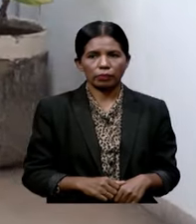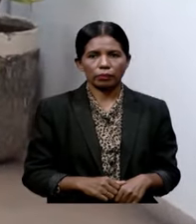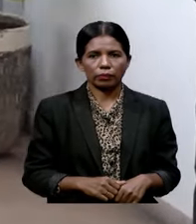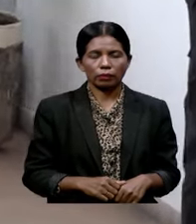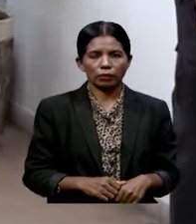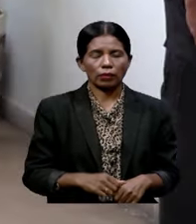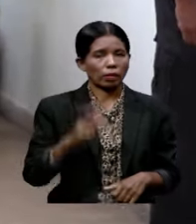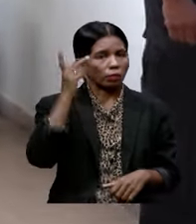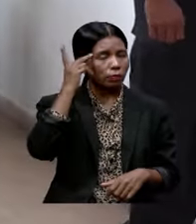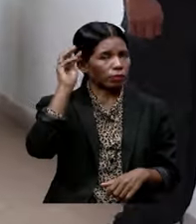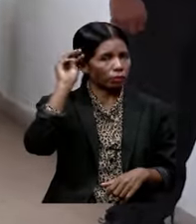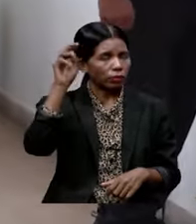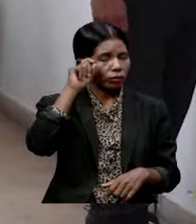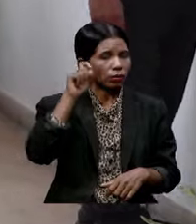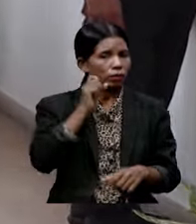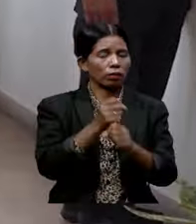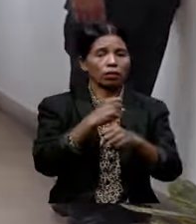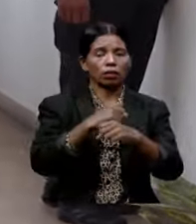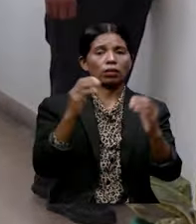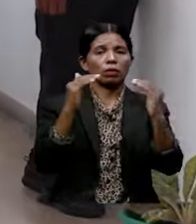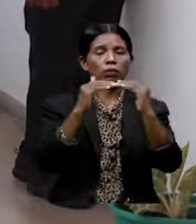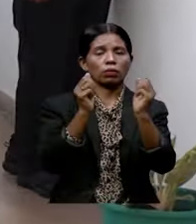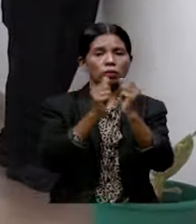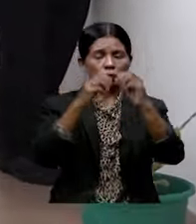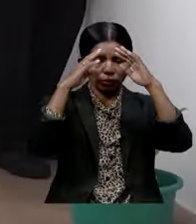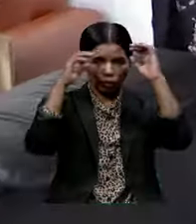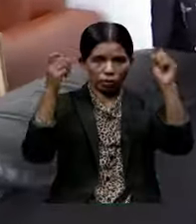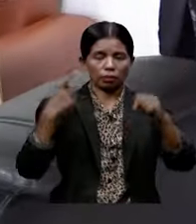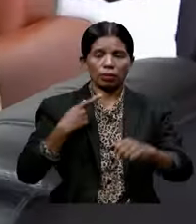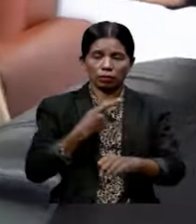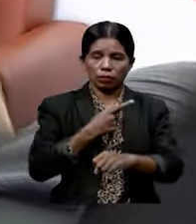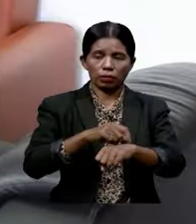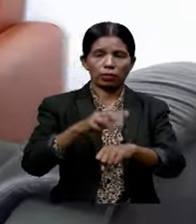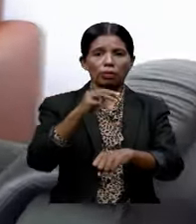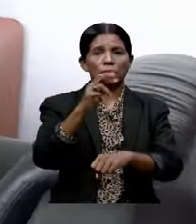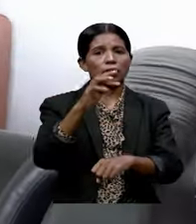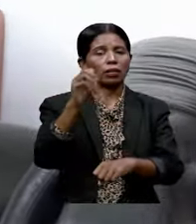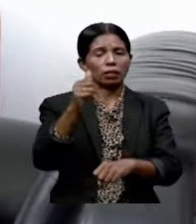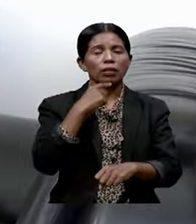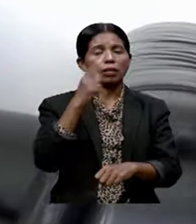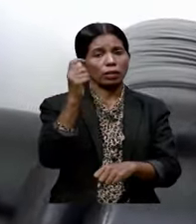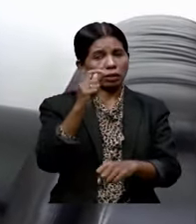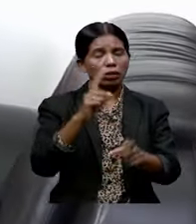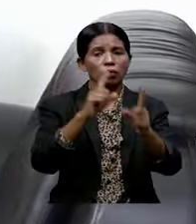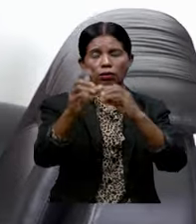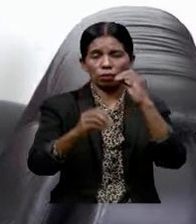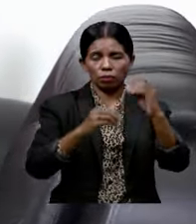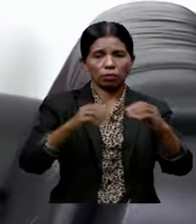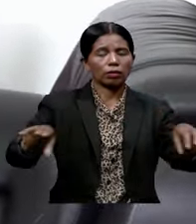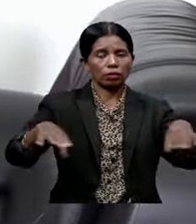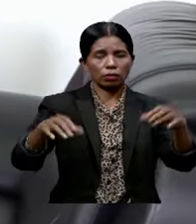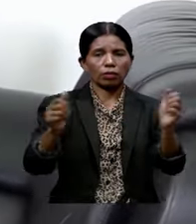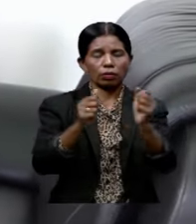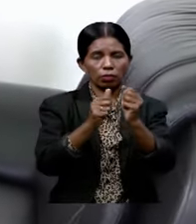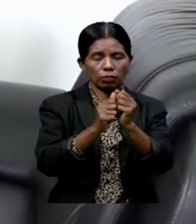Primeiro-ministro Kairala Sanana Guzmão halo encontro com o Presidente do Parlamento Nacional Maria Fernanda Lai, terça-ne, onde qual é a Conabá, coordenação de serviço entre